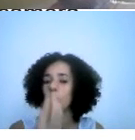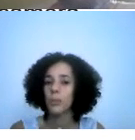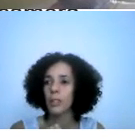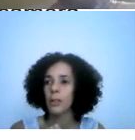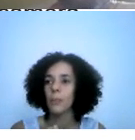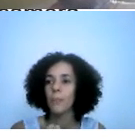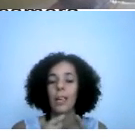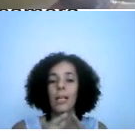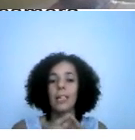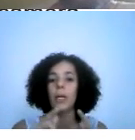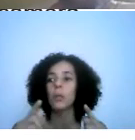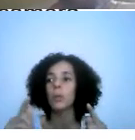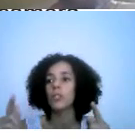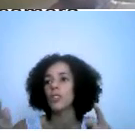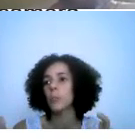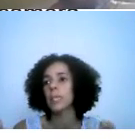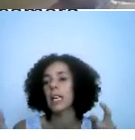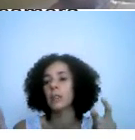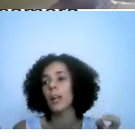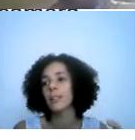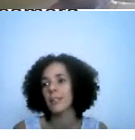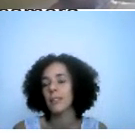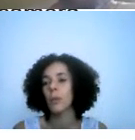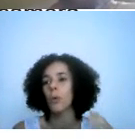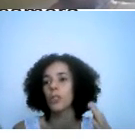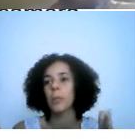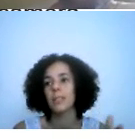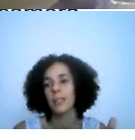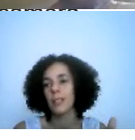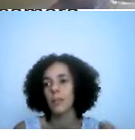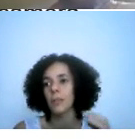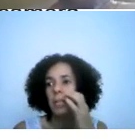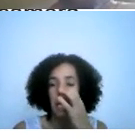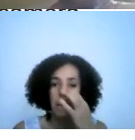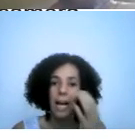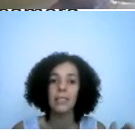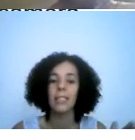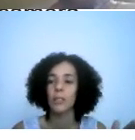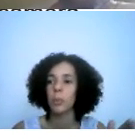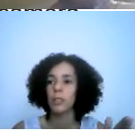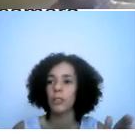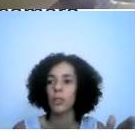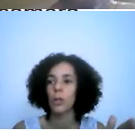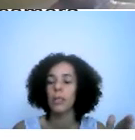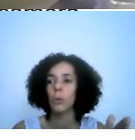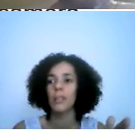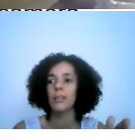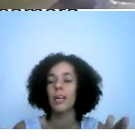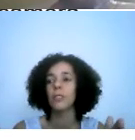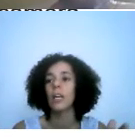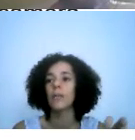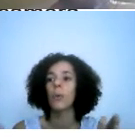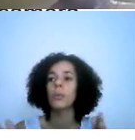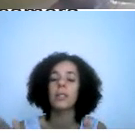tem a introdução, tem um período que a gente chama de naturalização ou estabilização, que aí parte dessas plantas, não é todas